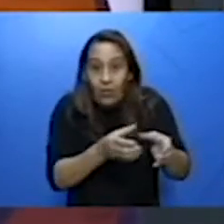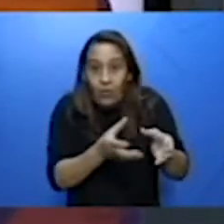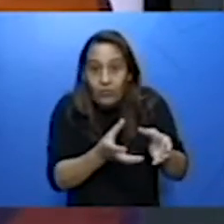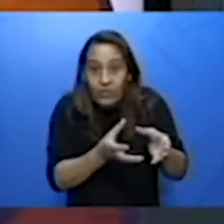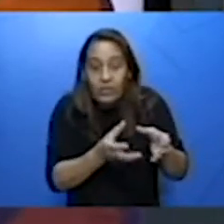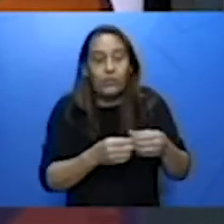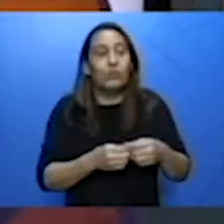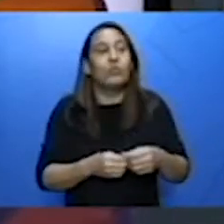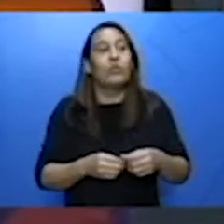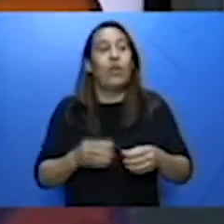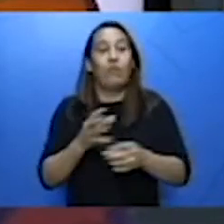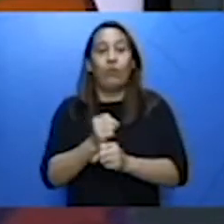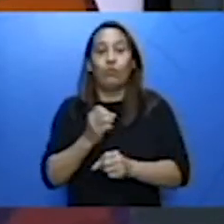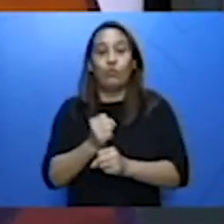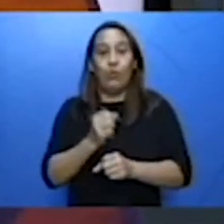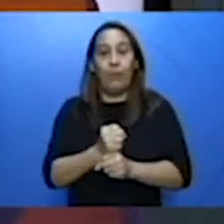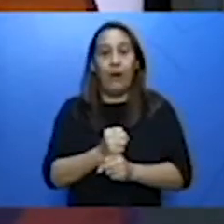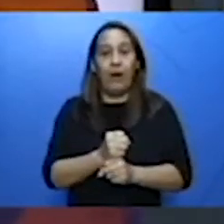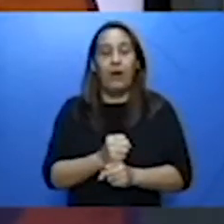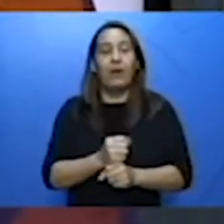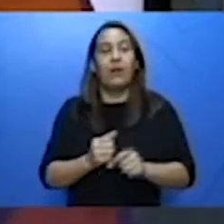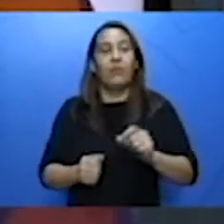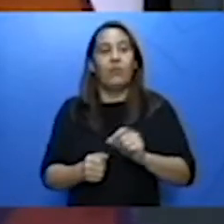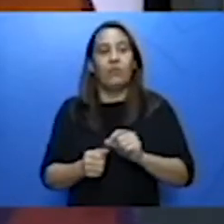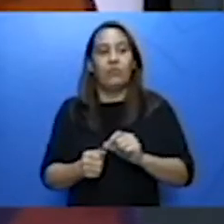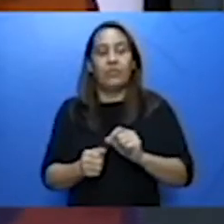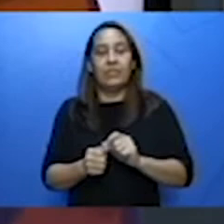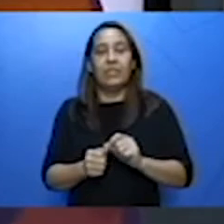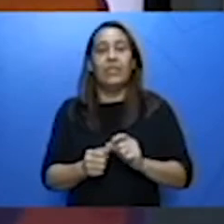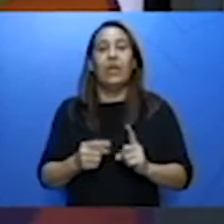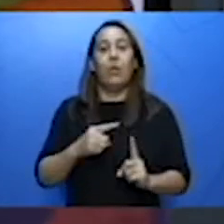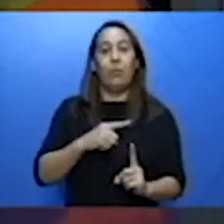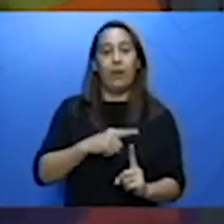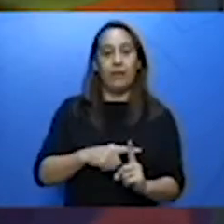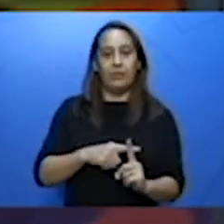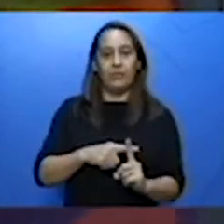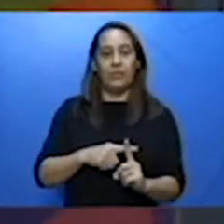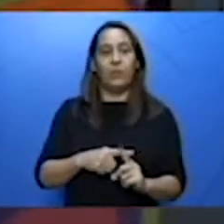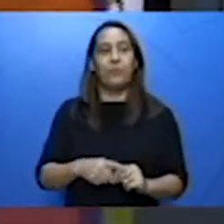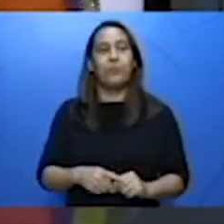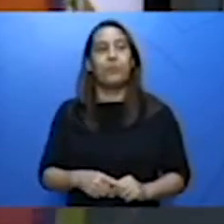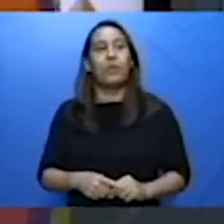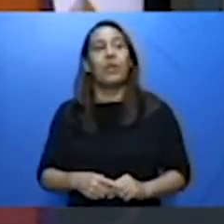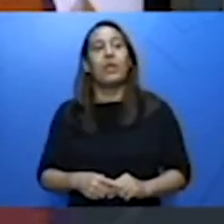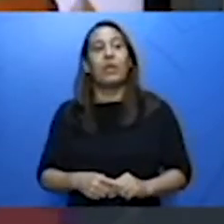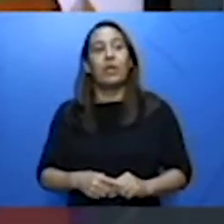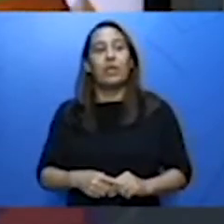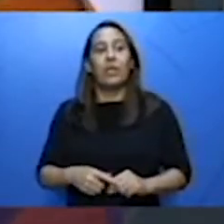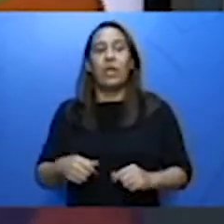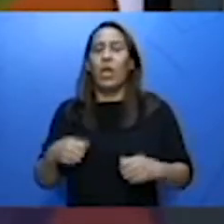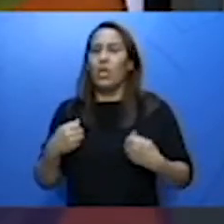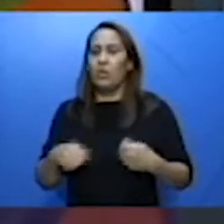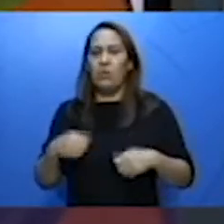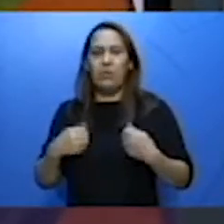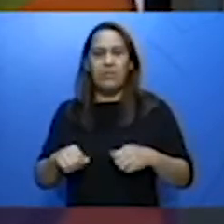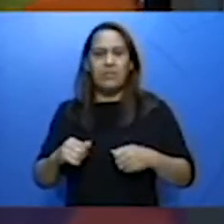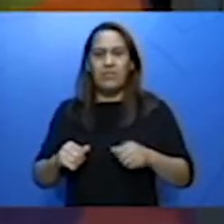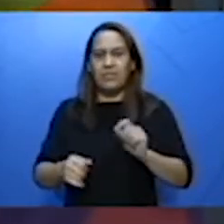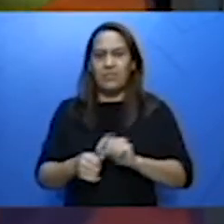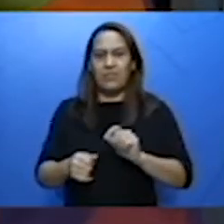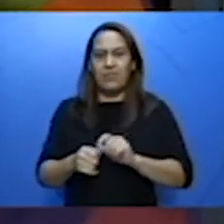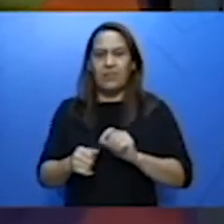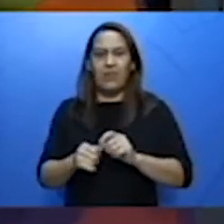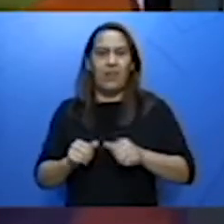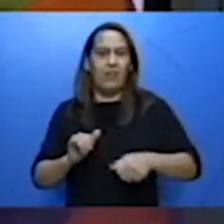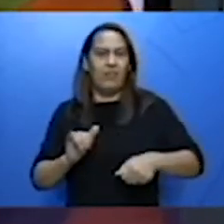cofrinho? Eu vou juntar, eu vou fazer uma adição. Só que agora eu não preciso mais ficar criando estratégia, né?